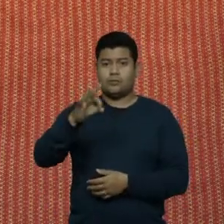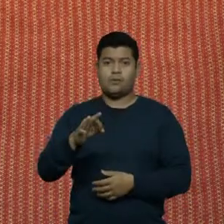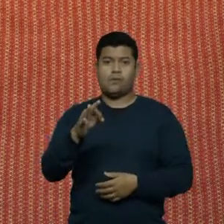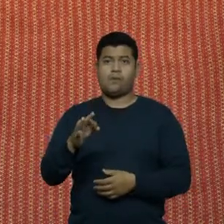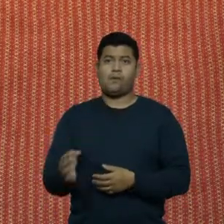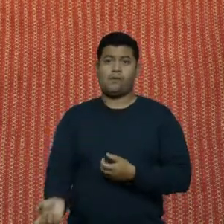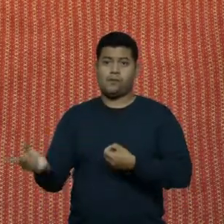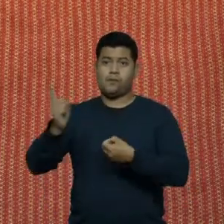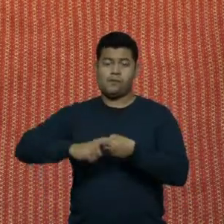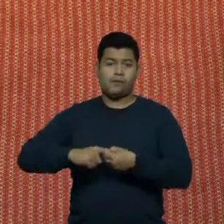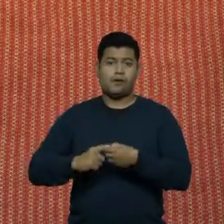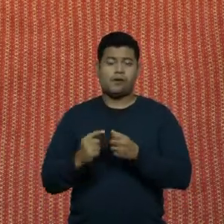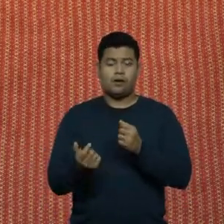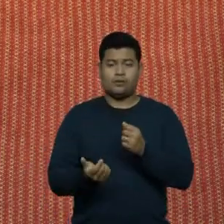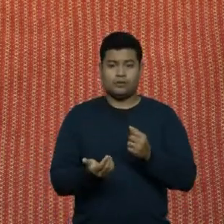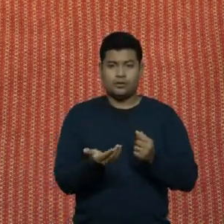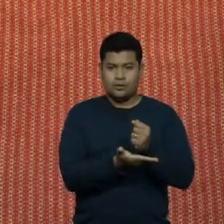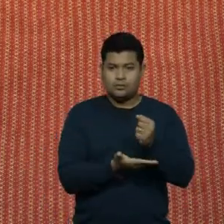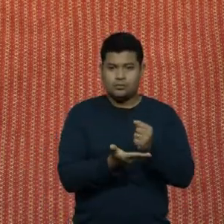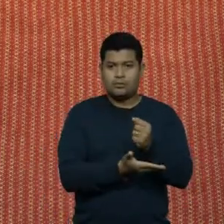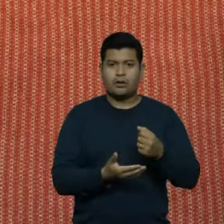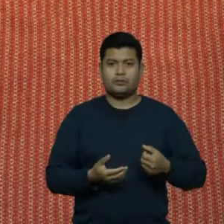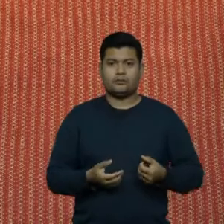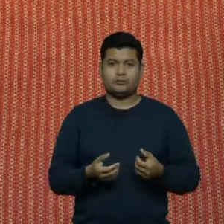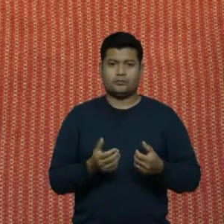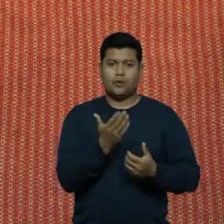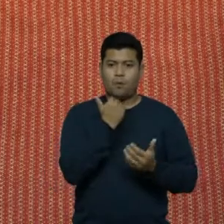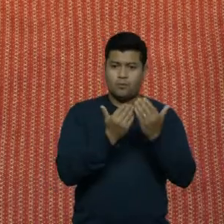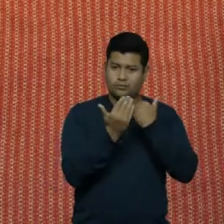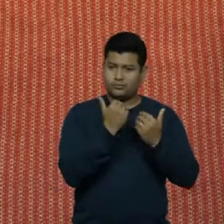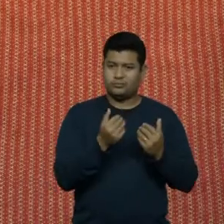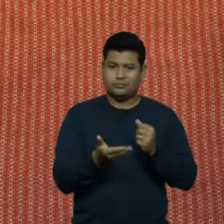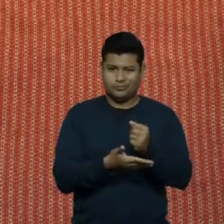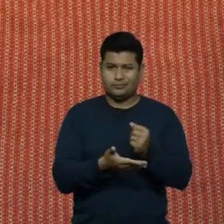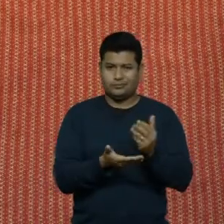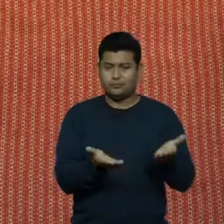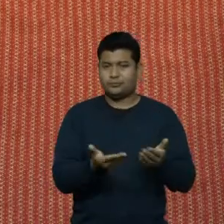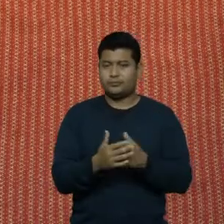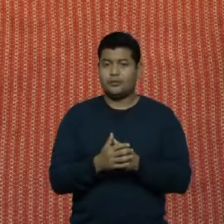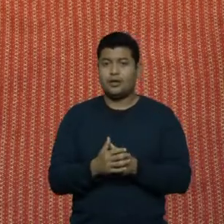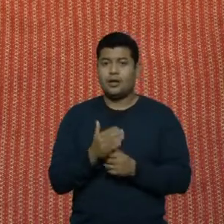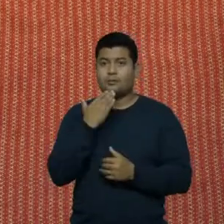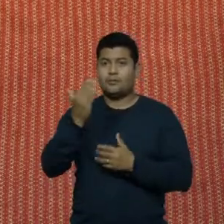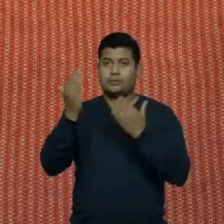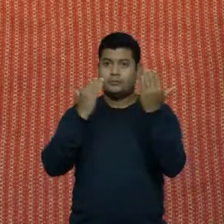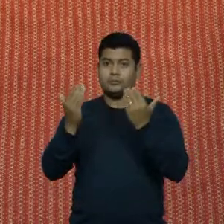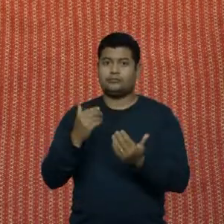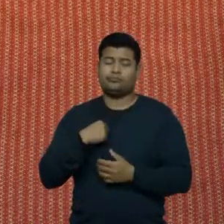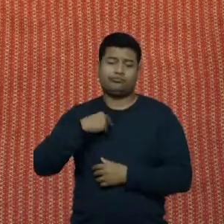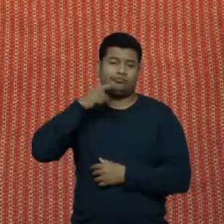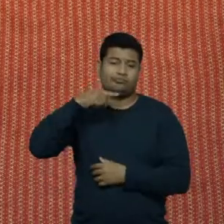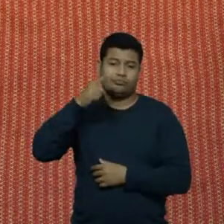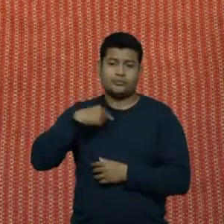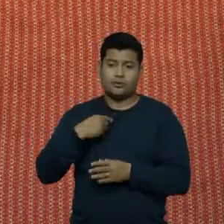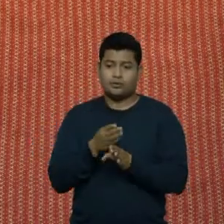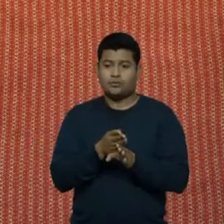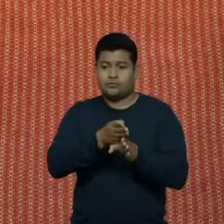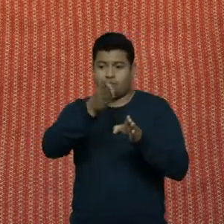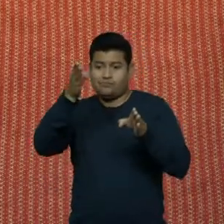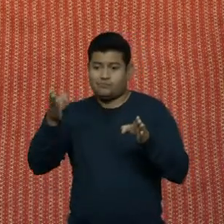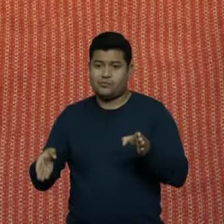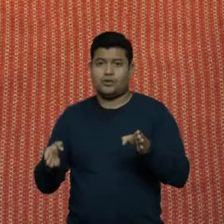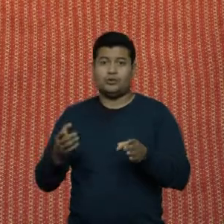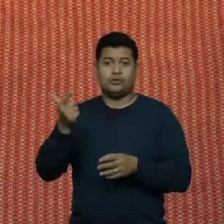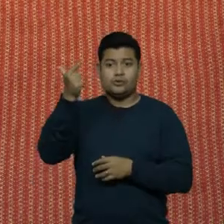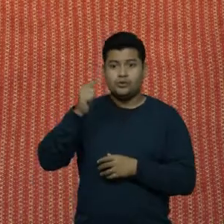pagar o trigo a menos por cento E aí se pede vistas para não sei se ganhar prazo e colocar de novo a